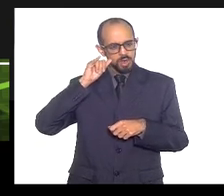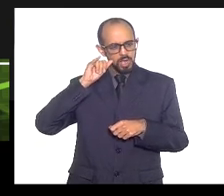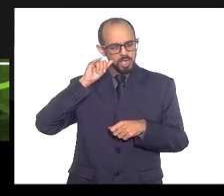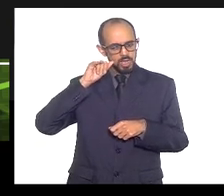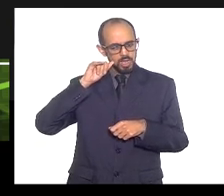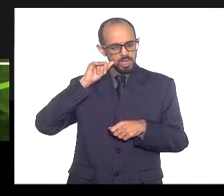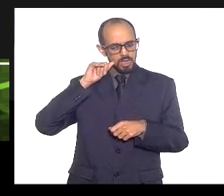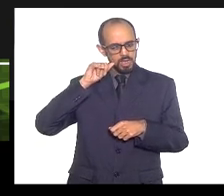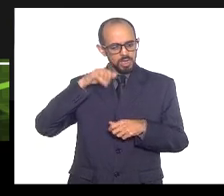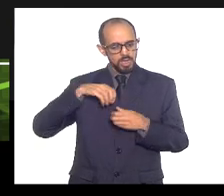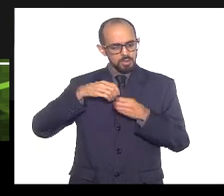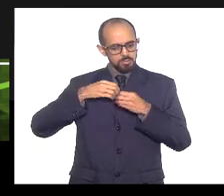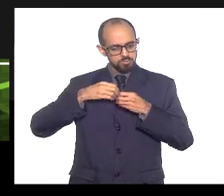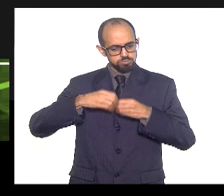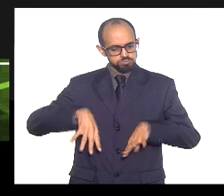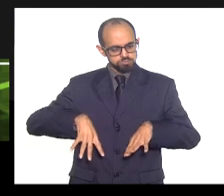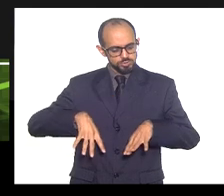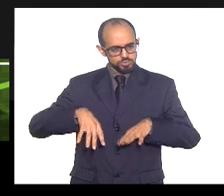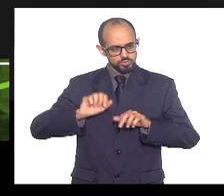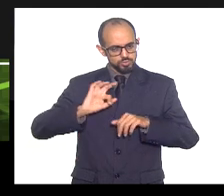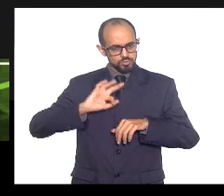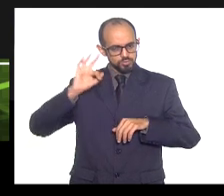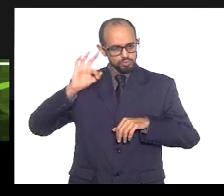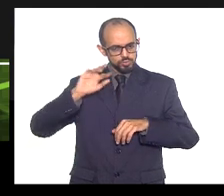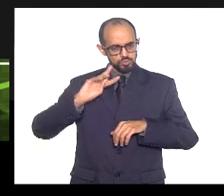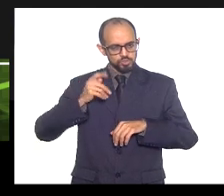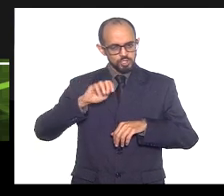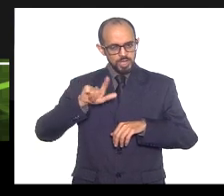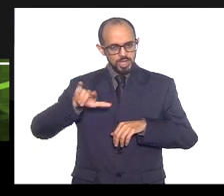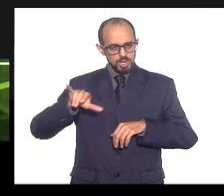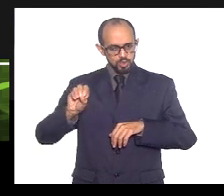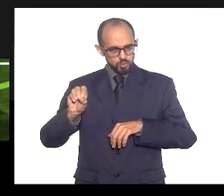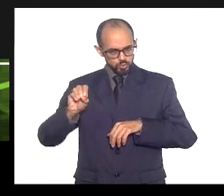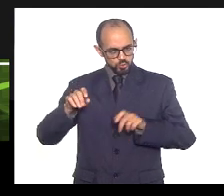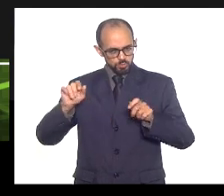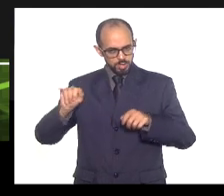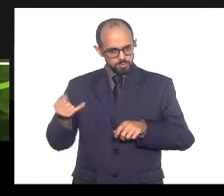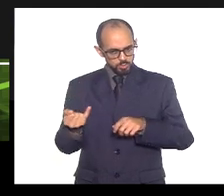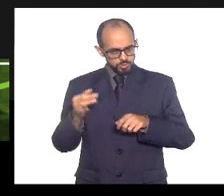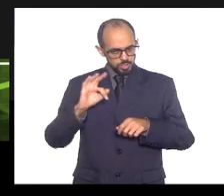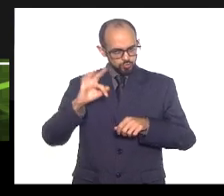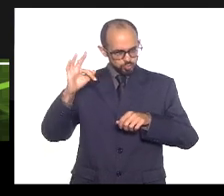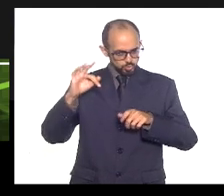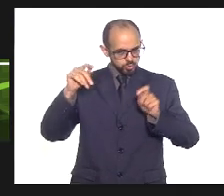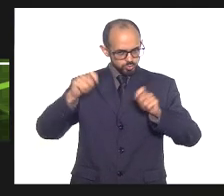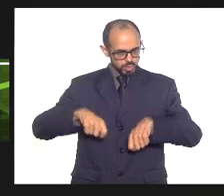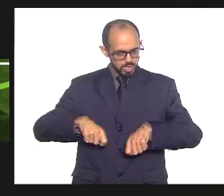de hélio pela reinjeção futuras, do aproveitamento futuro?